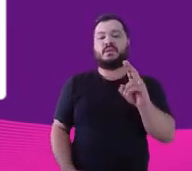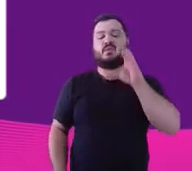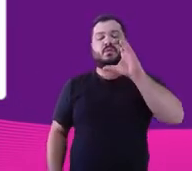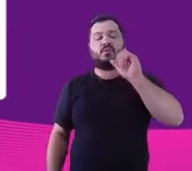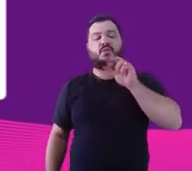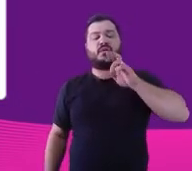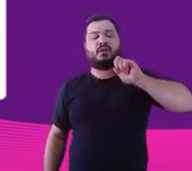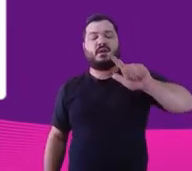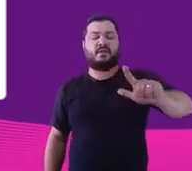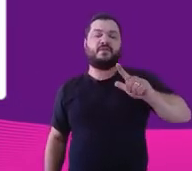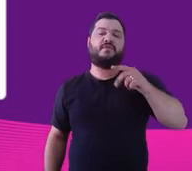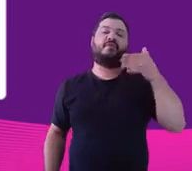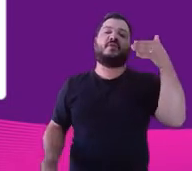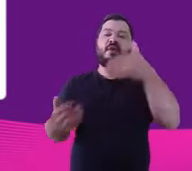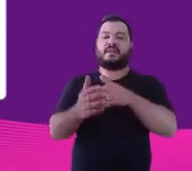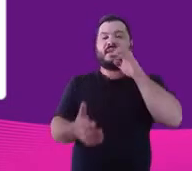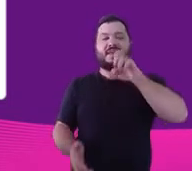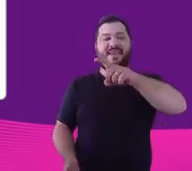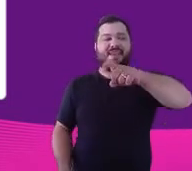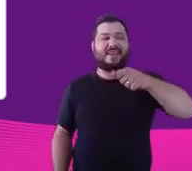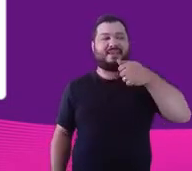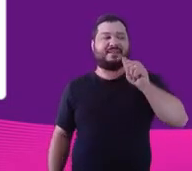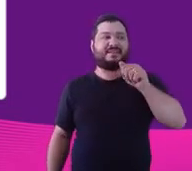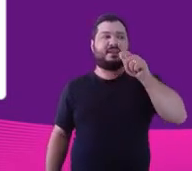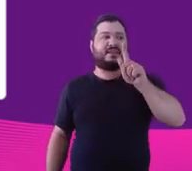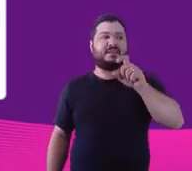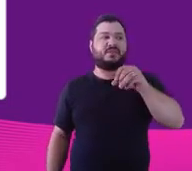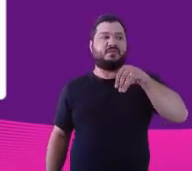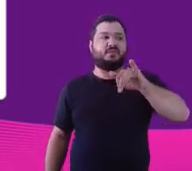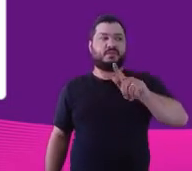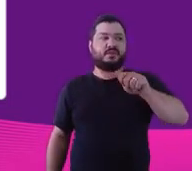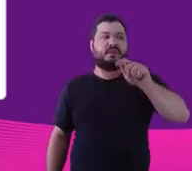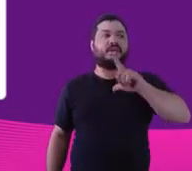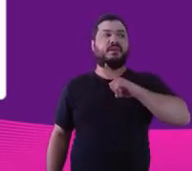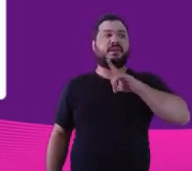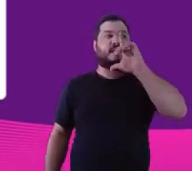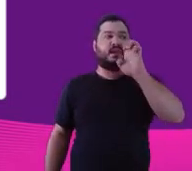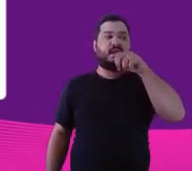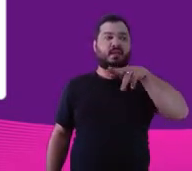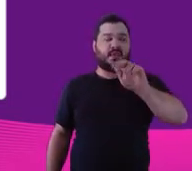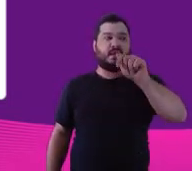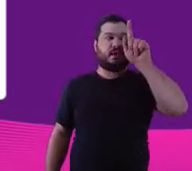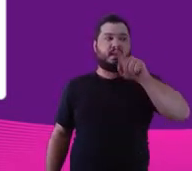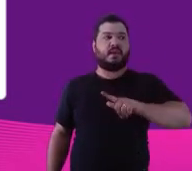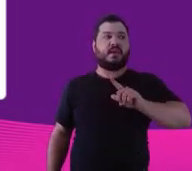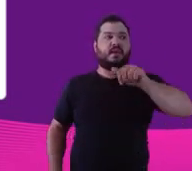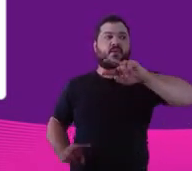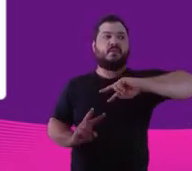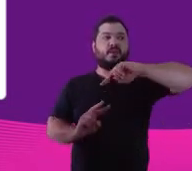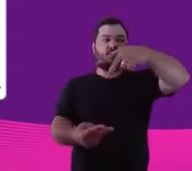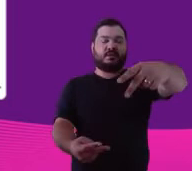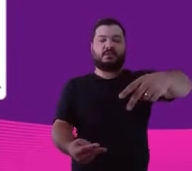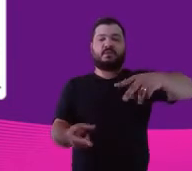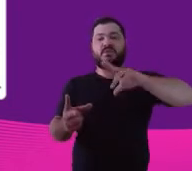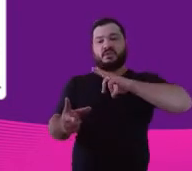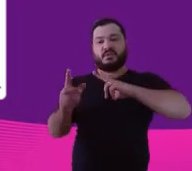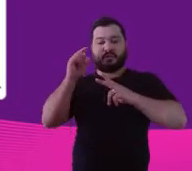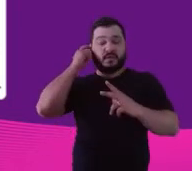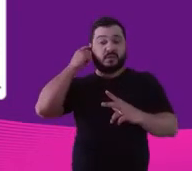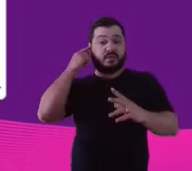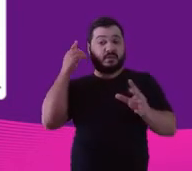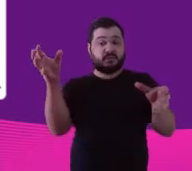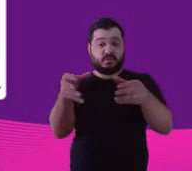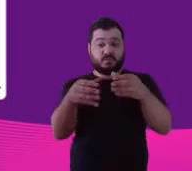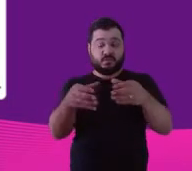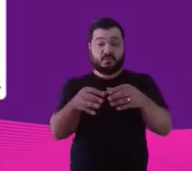Lena ou Possivelmente até o IX o nível de proteção Moral com e no pós-transplante particulamente no subgrupo